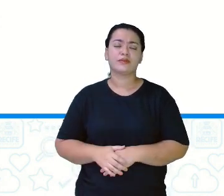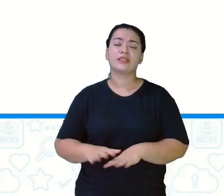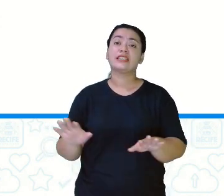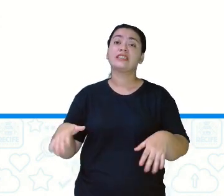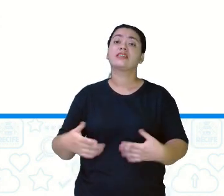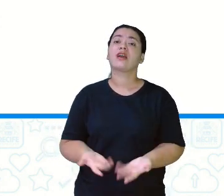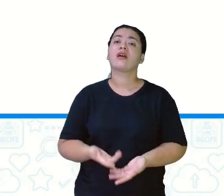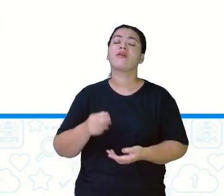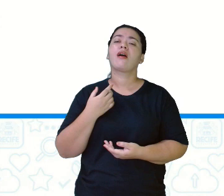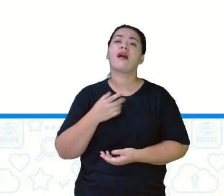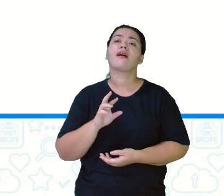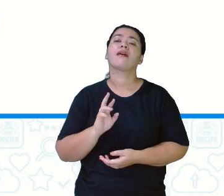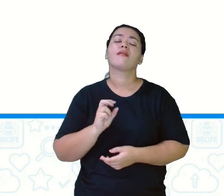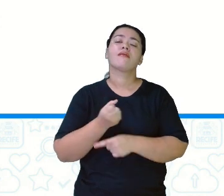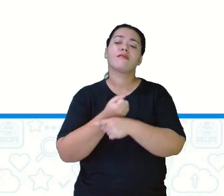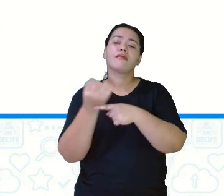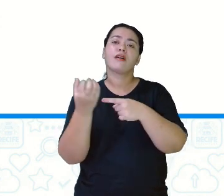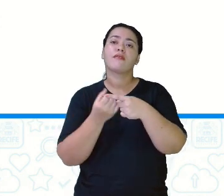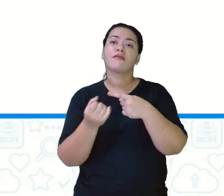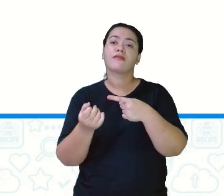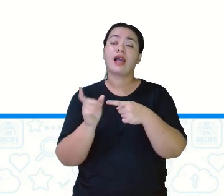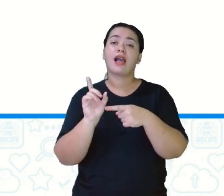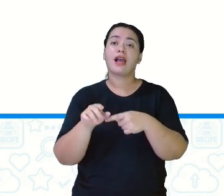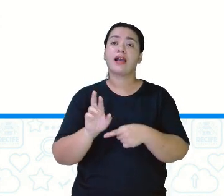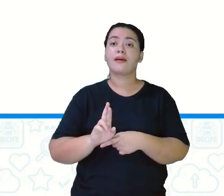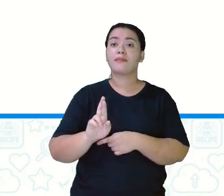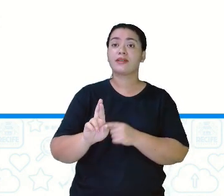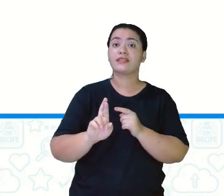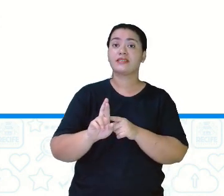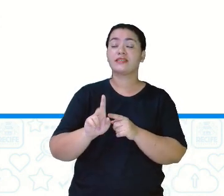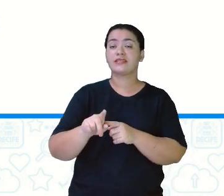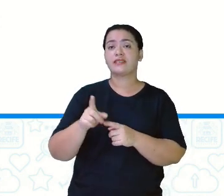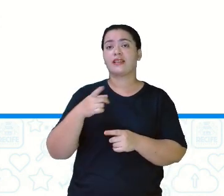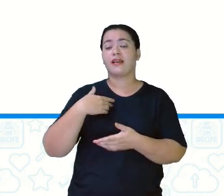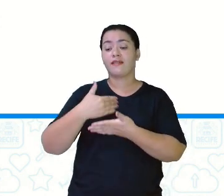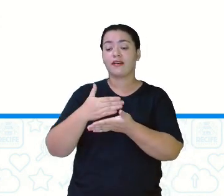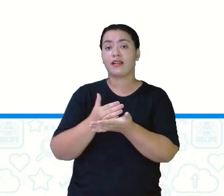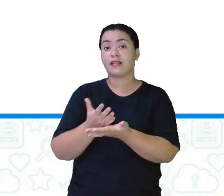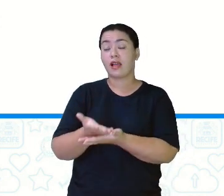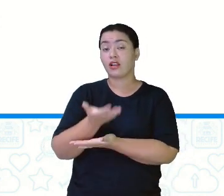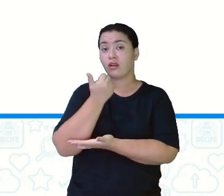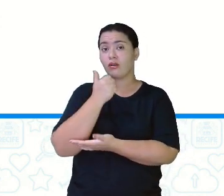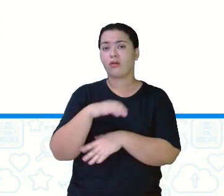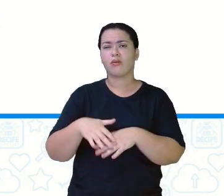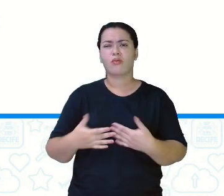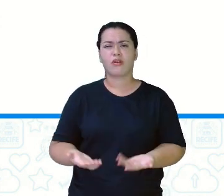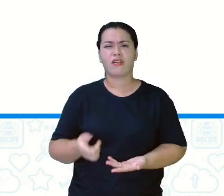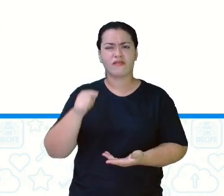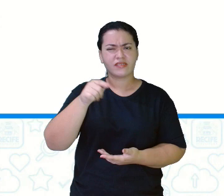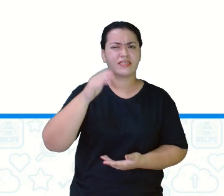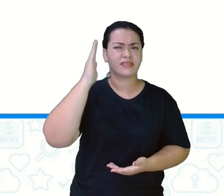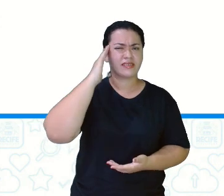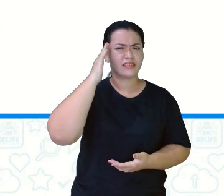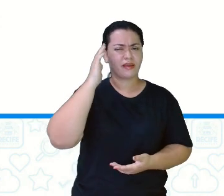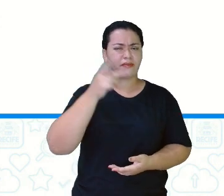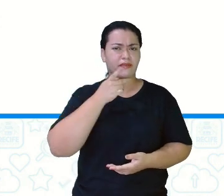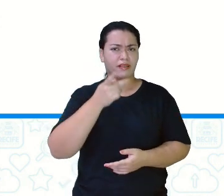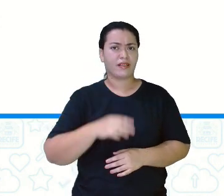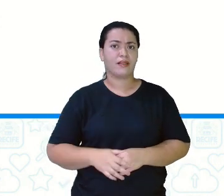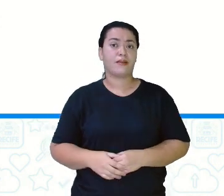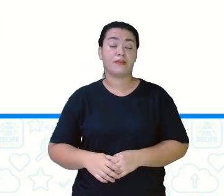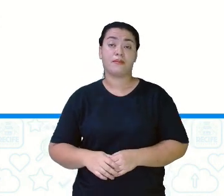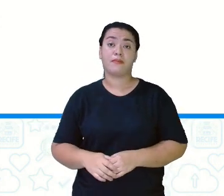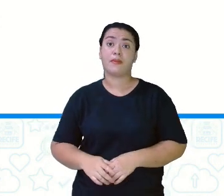fração representa as fatias que ela comeu? E aí, será que vocês sabem dizer a fração?